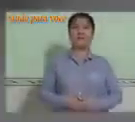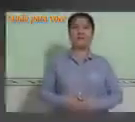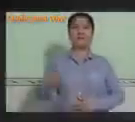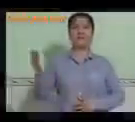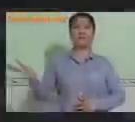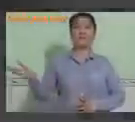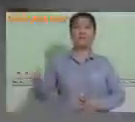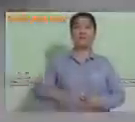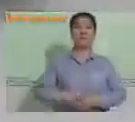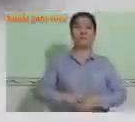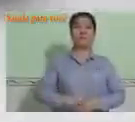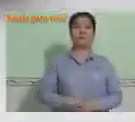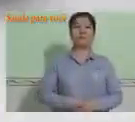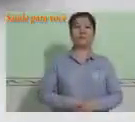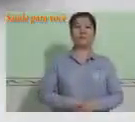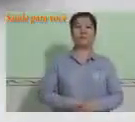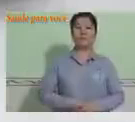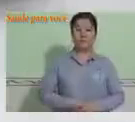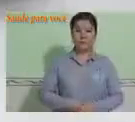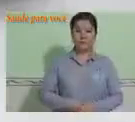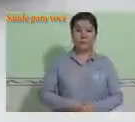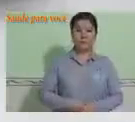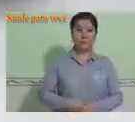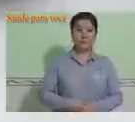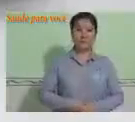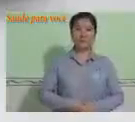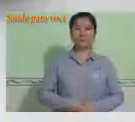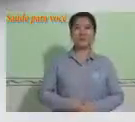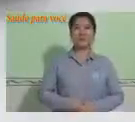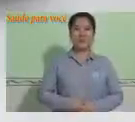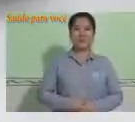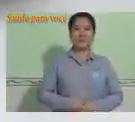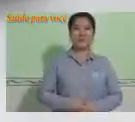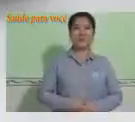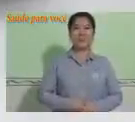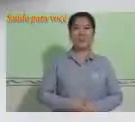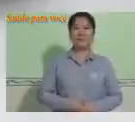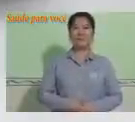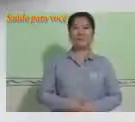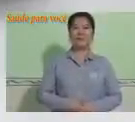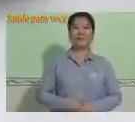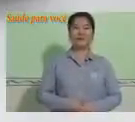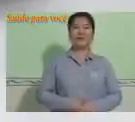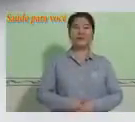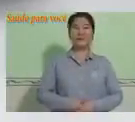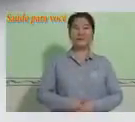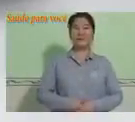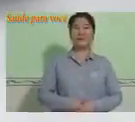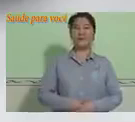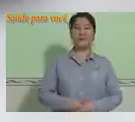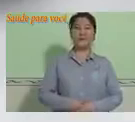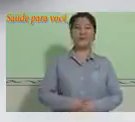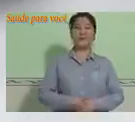Os exercícios de musculação realizados na academia COMPS os promovem a produção de testosterona, por